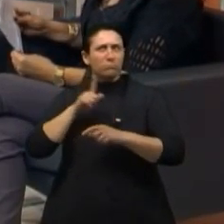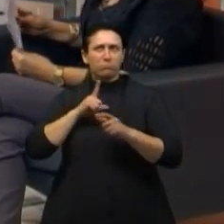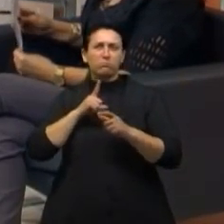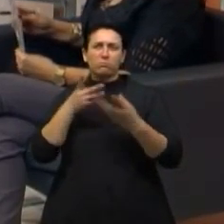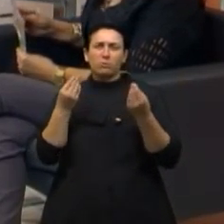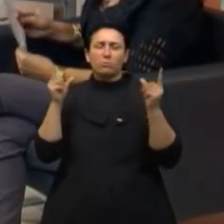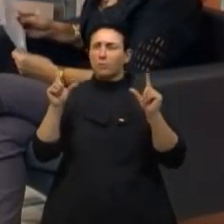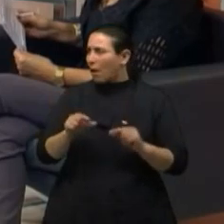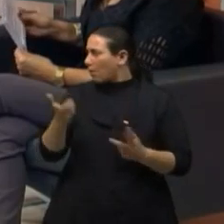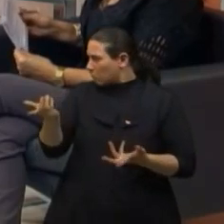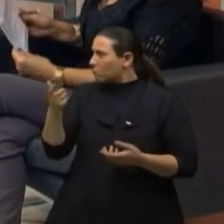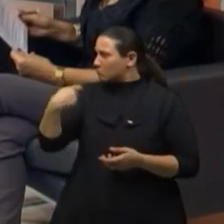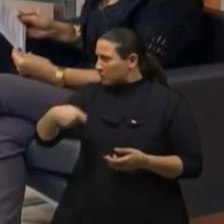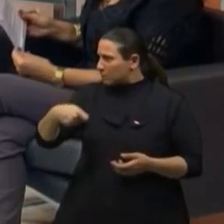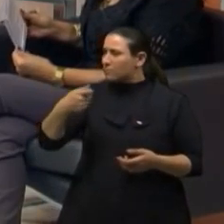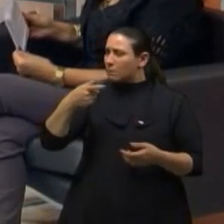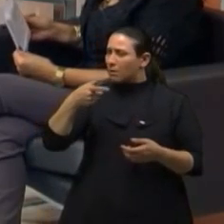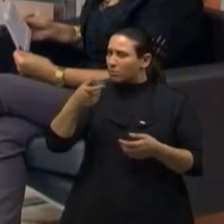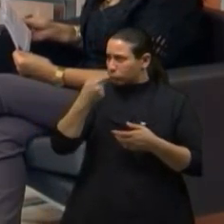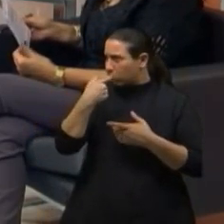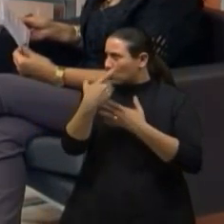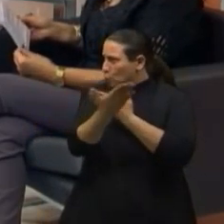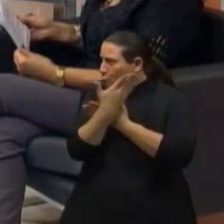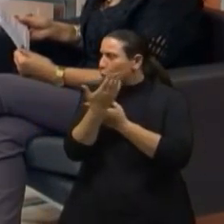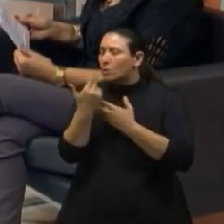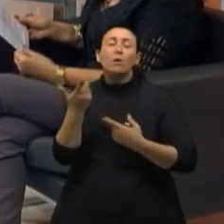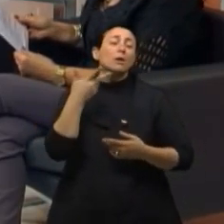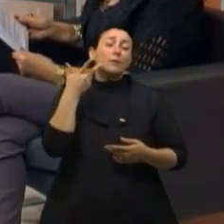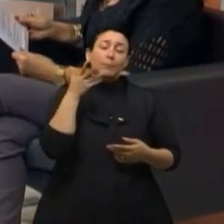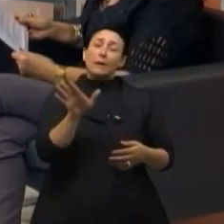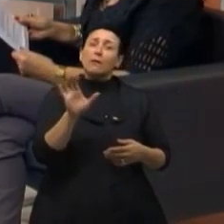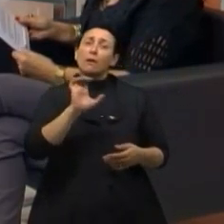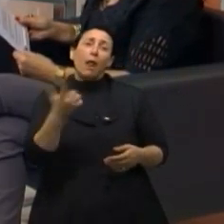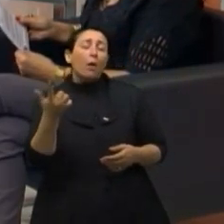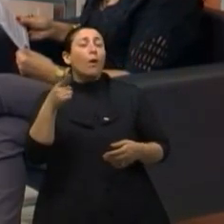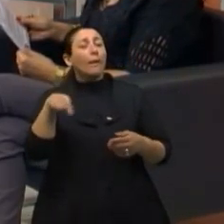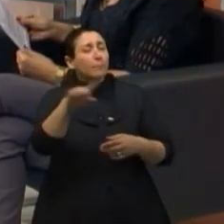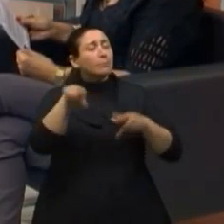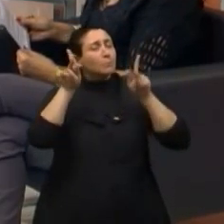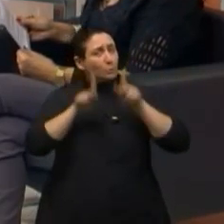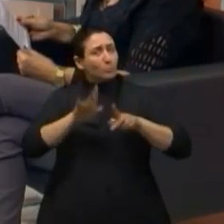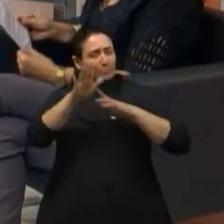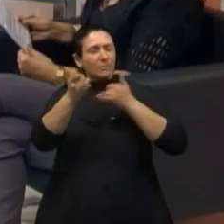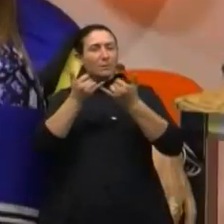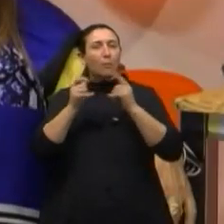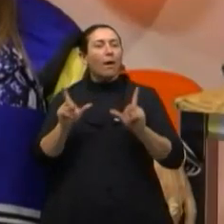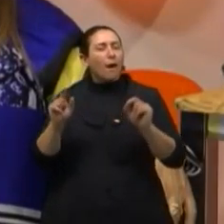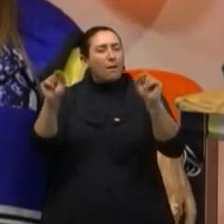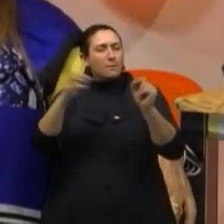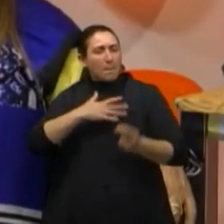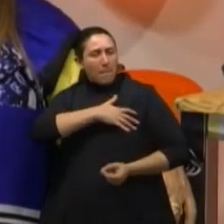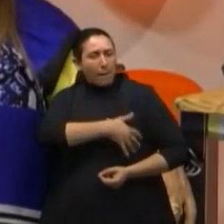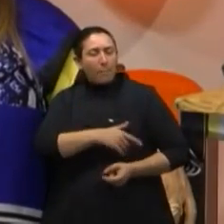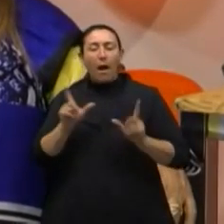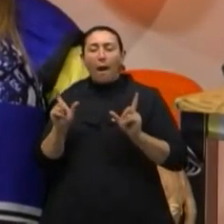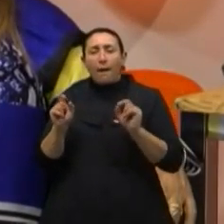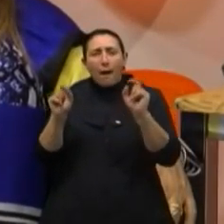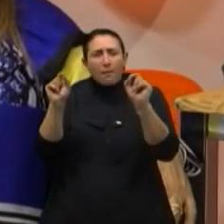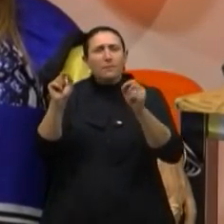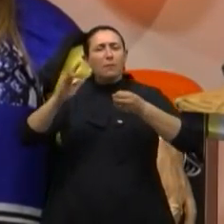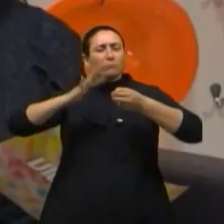alimentação tem que ter todos os componentes né mas a isso também o câncer de mama o câncer de próstata e